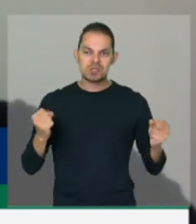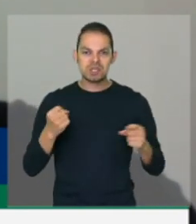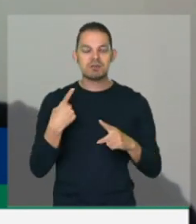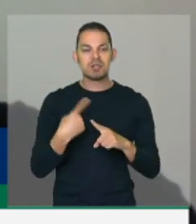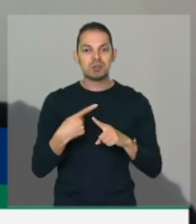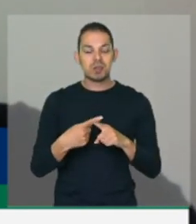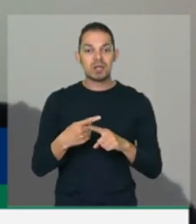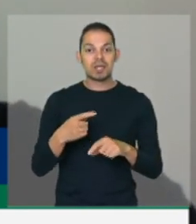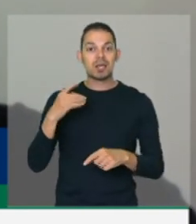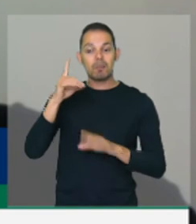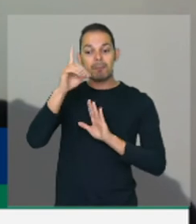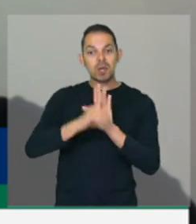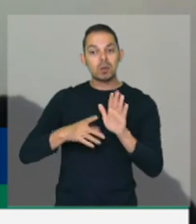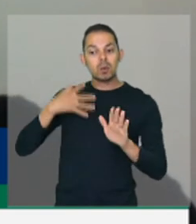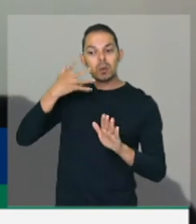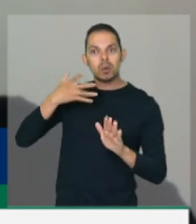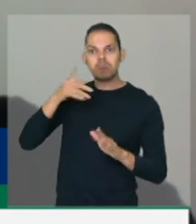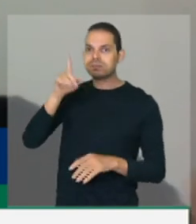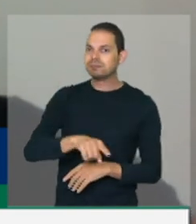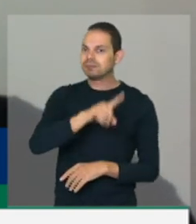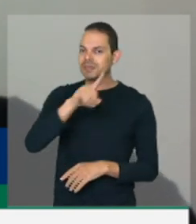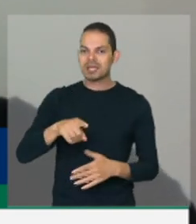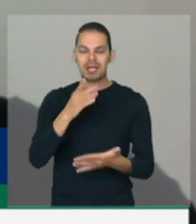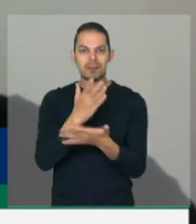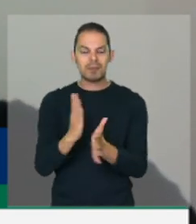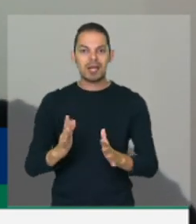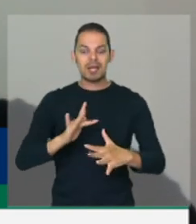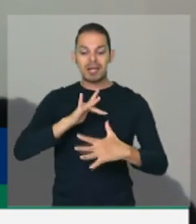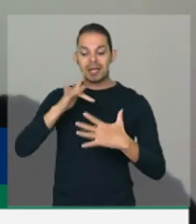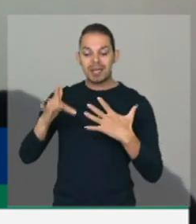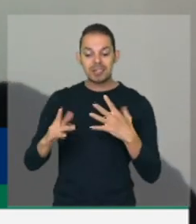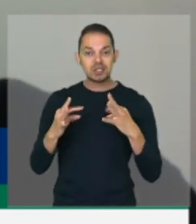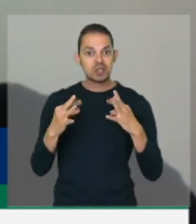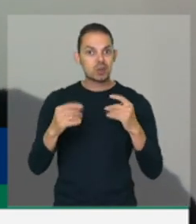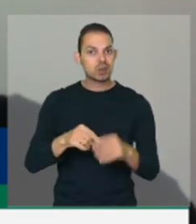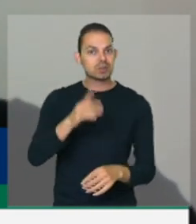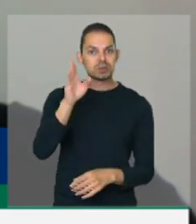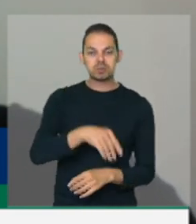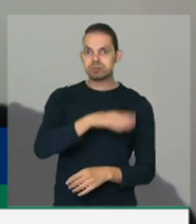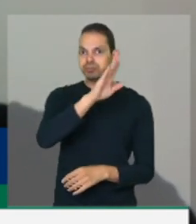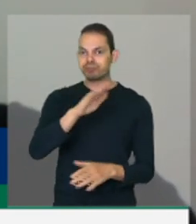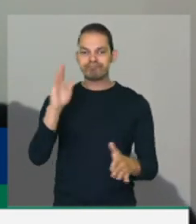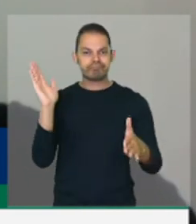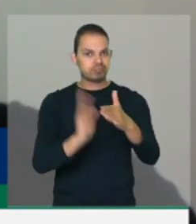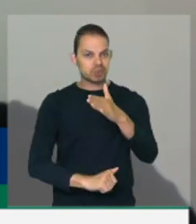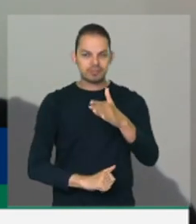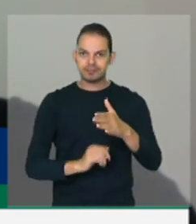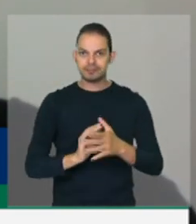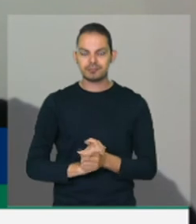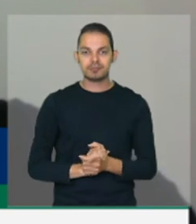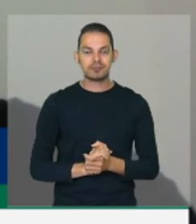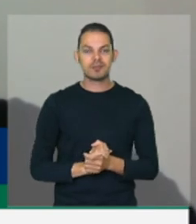direito à fala foi cassado, pois todas as minhas redes foram deletadas sumariamente.